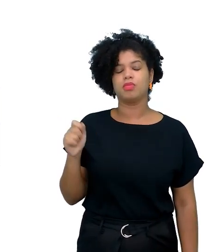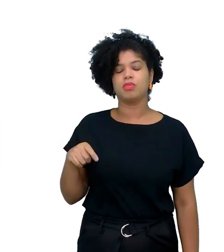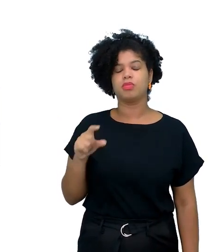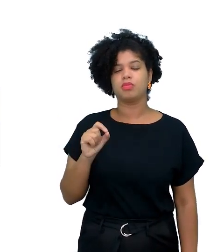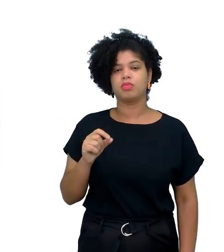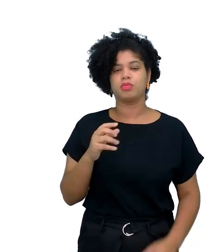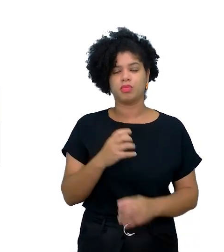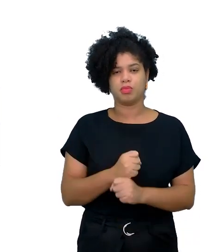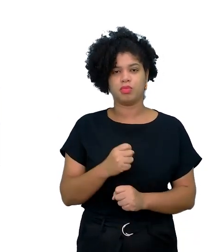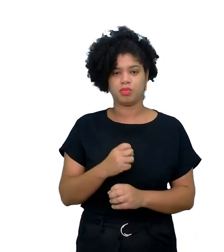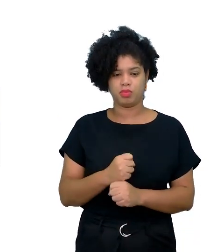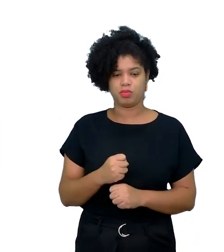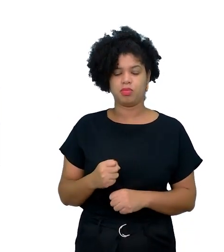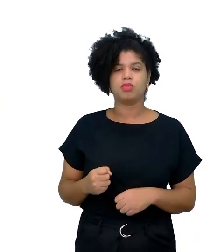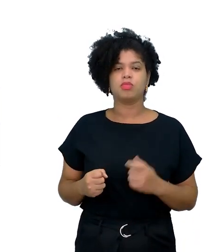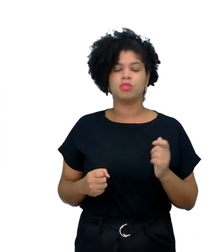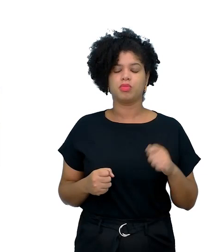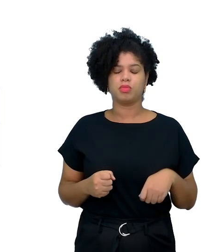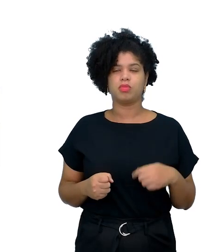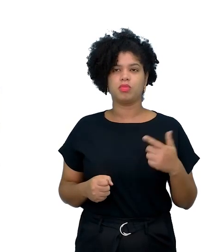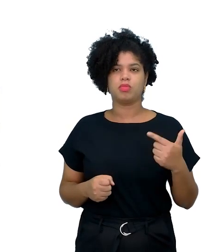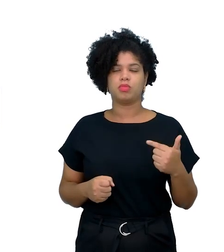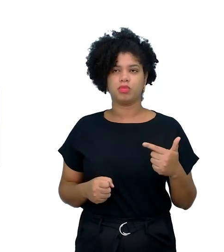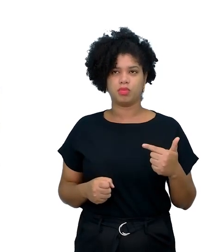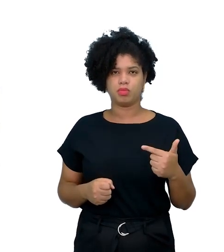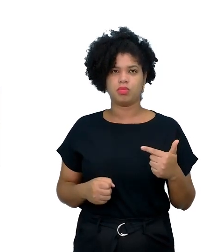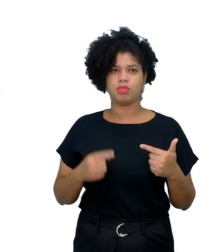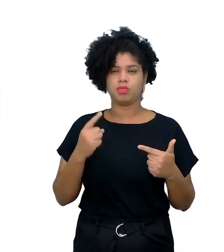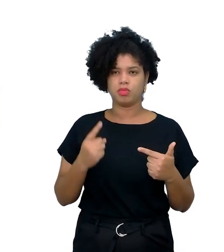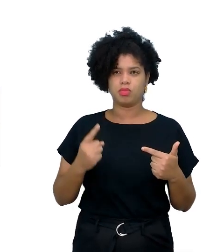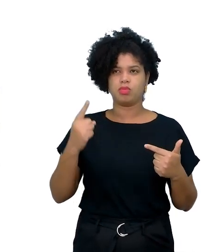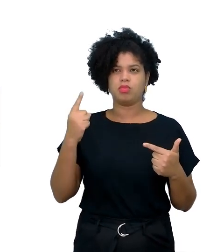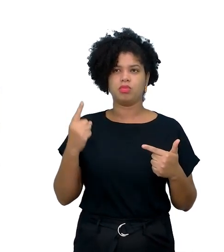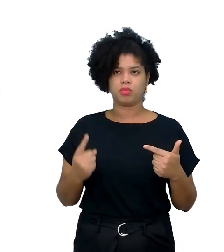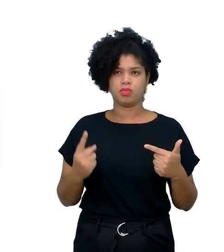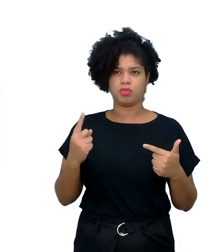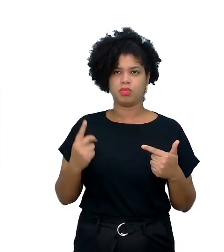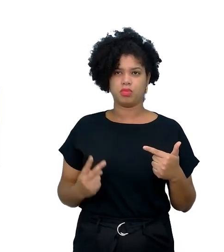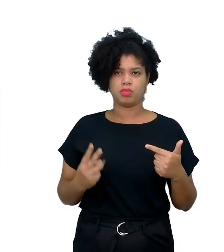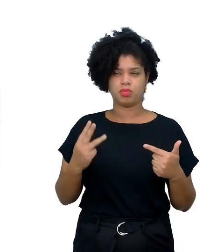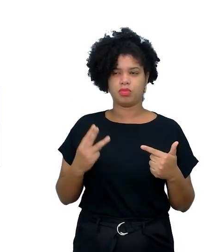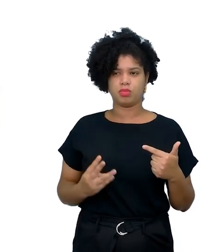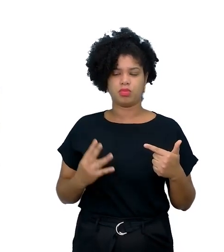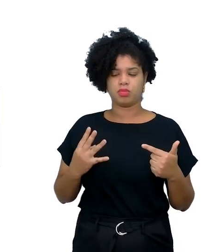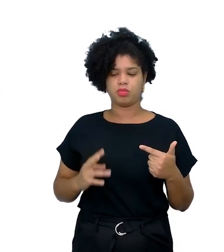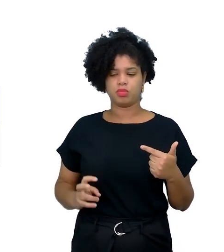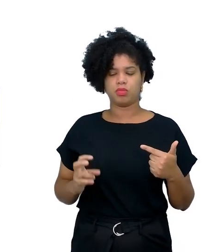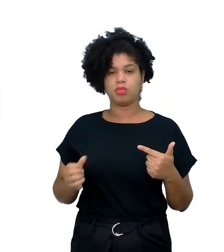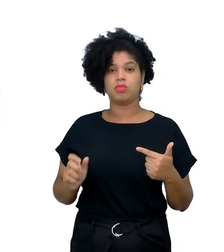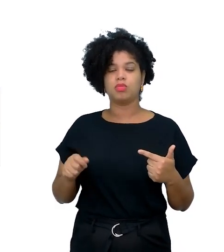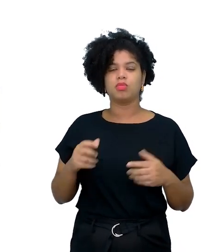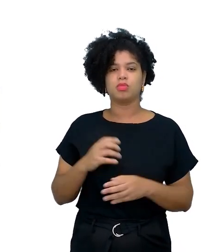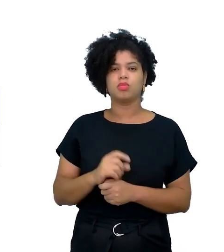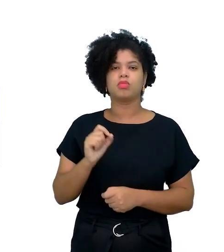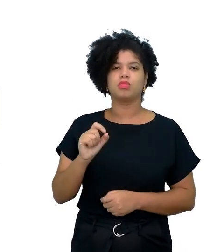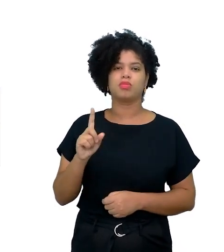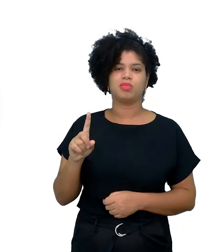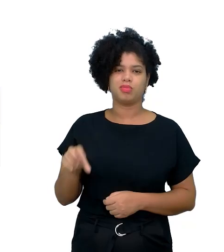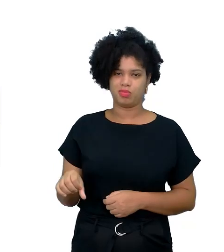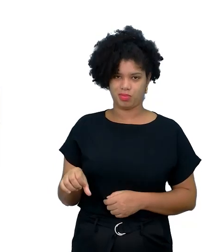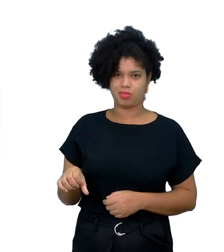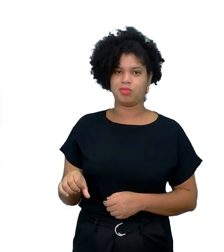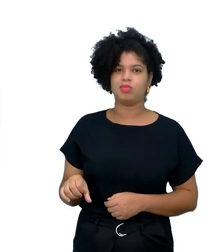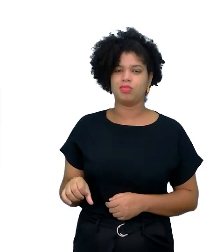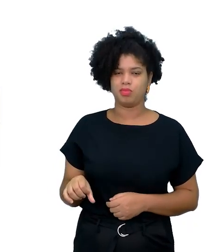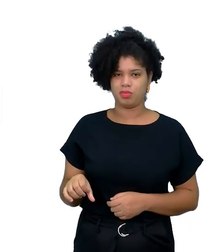na contagem, né? A partir de 12, eu vou contando de 1 em 1 até obter 19, né? Então,